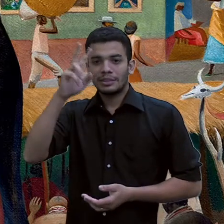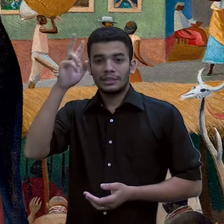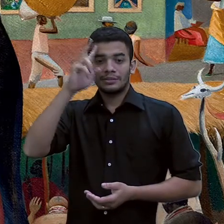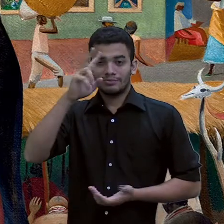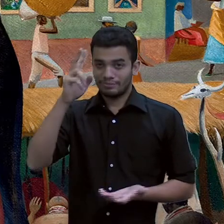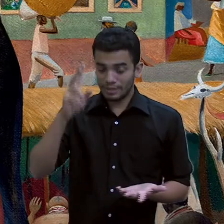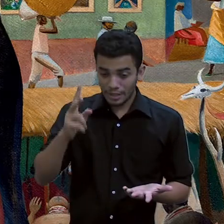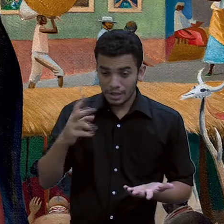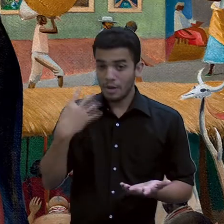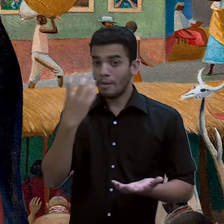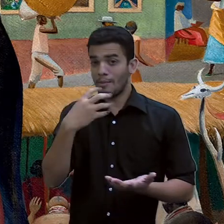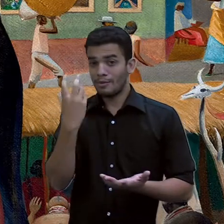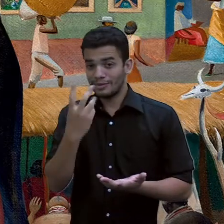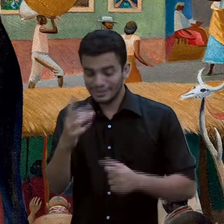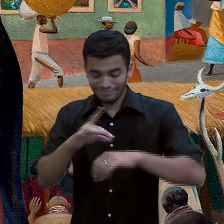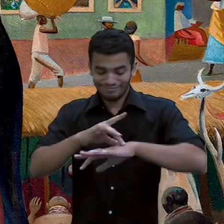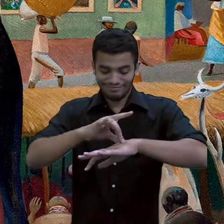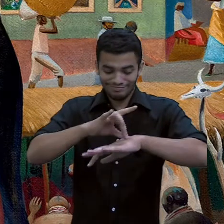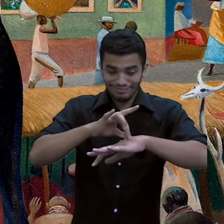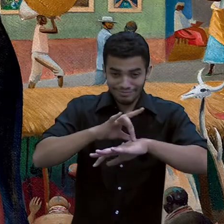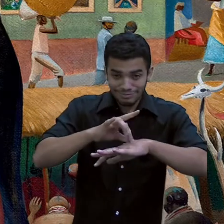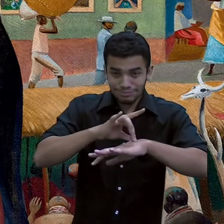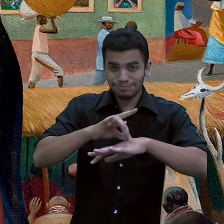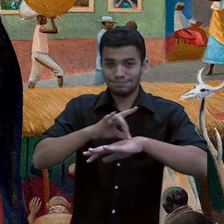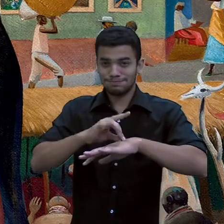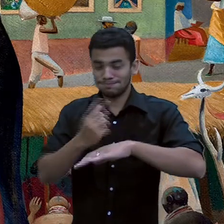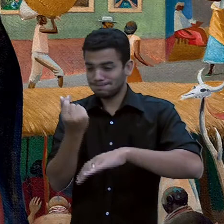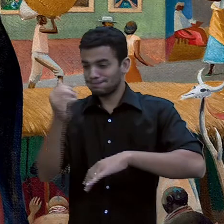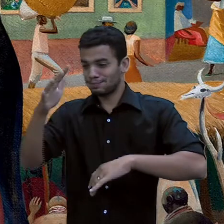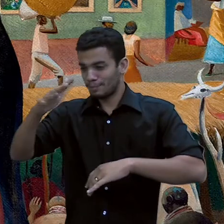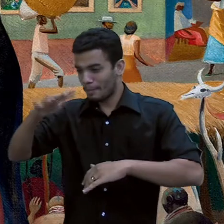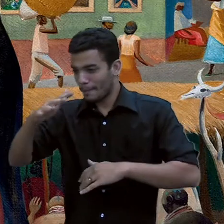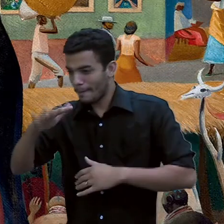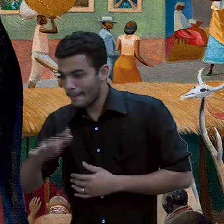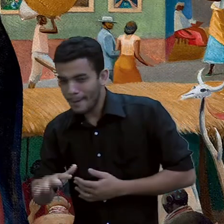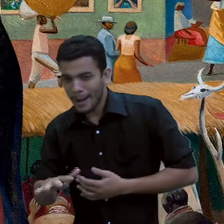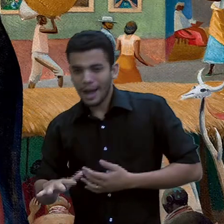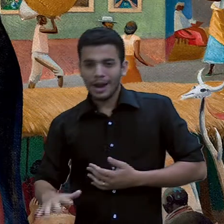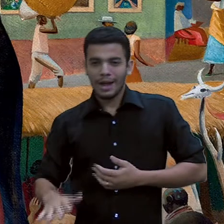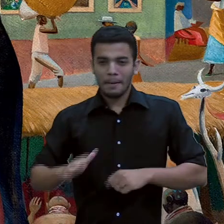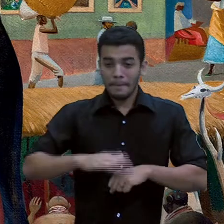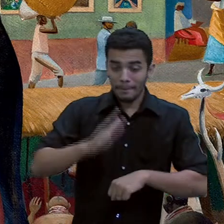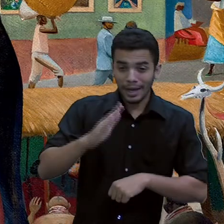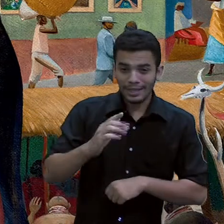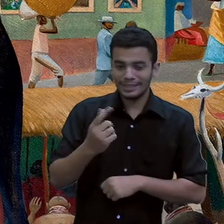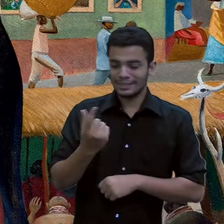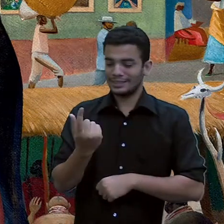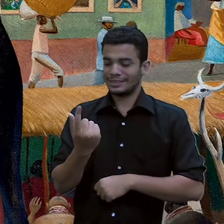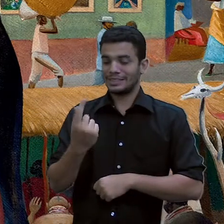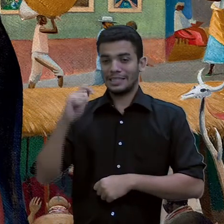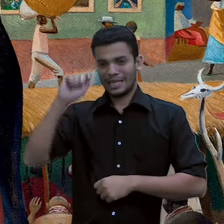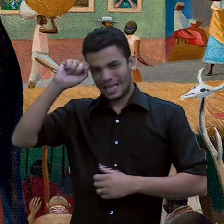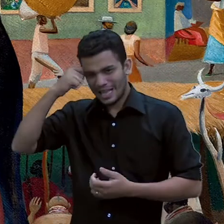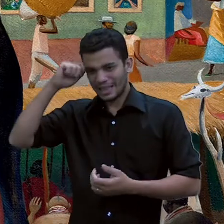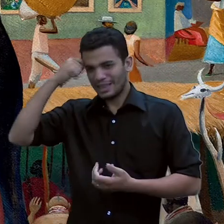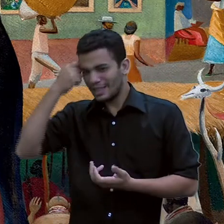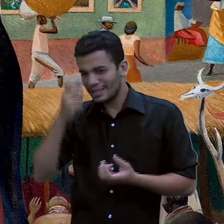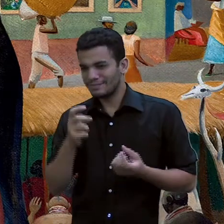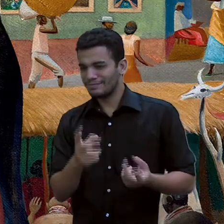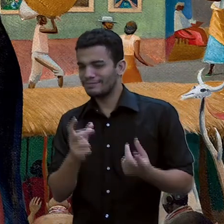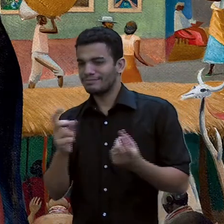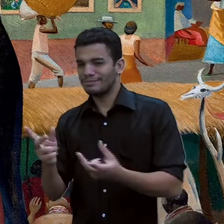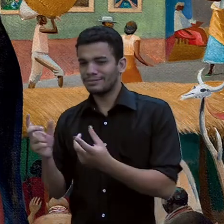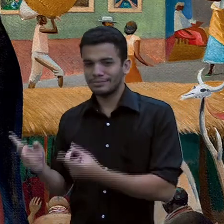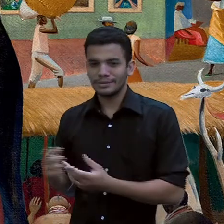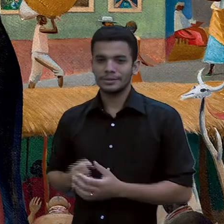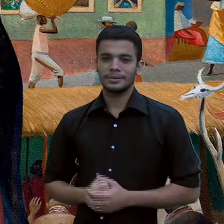carne negra. A carne mais barata do mercado é minha carne negra. É a